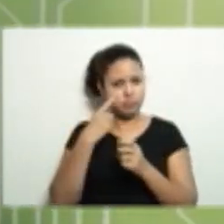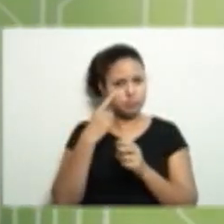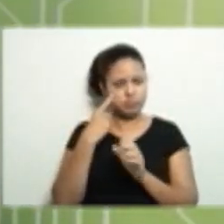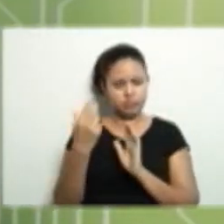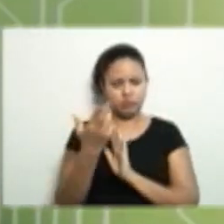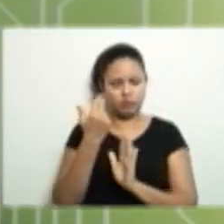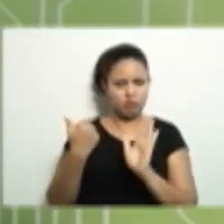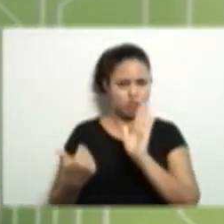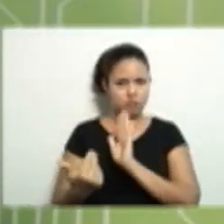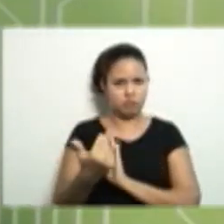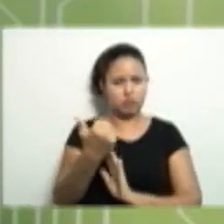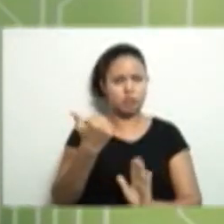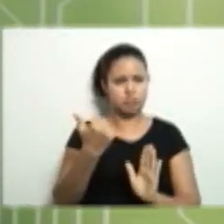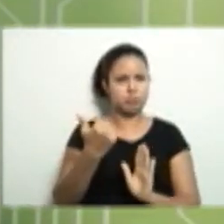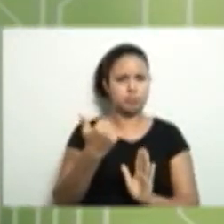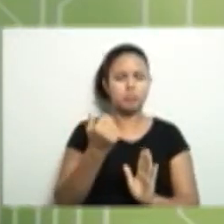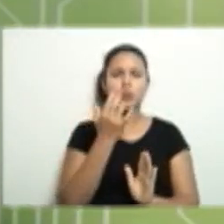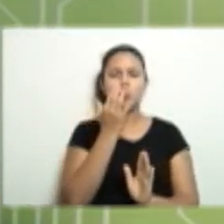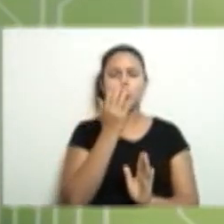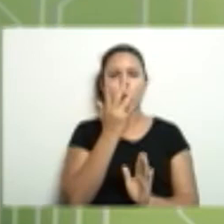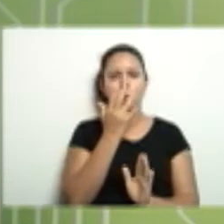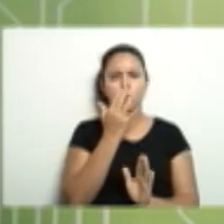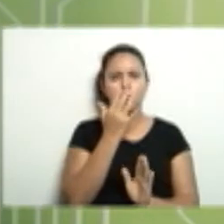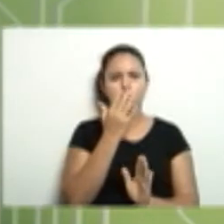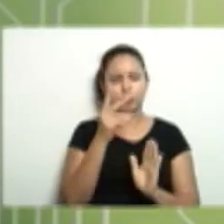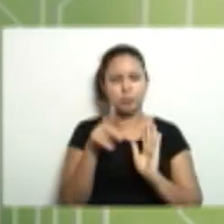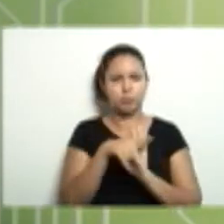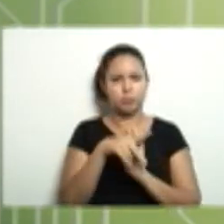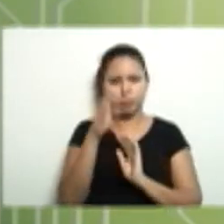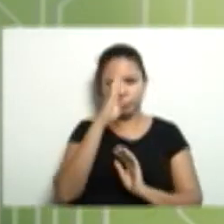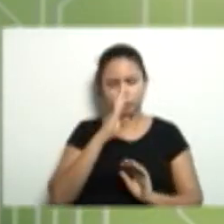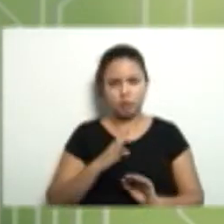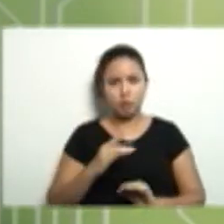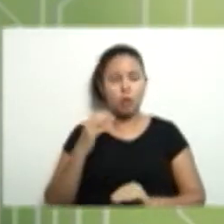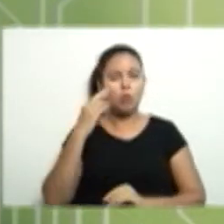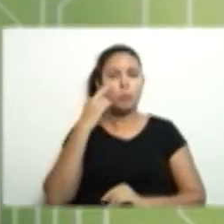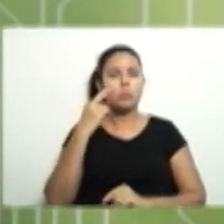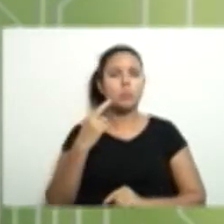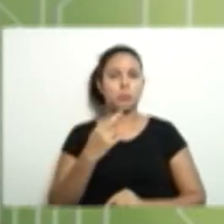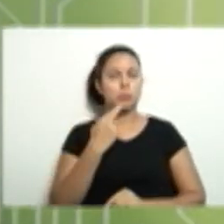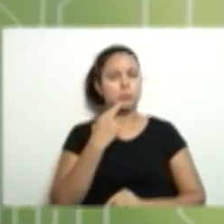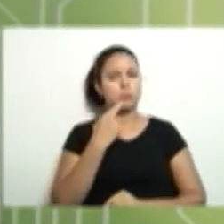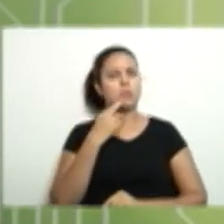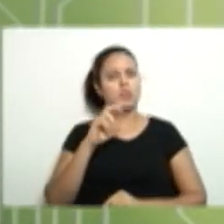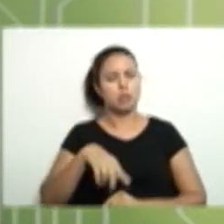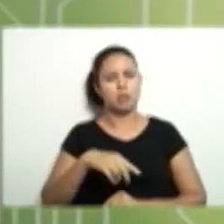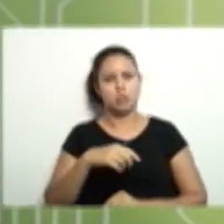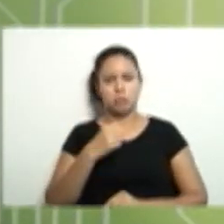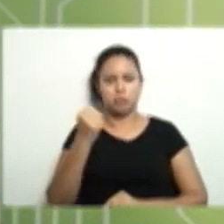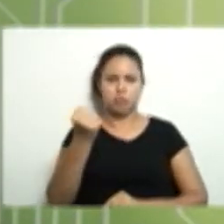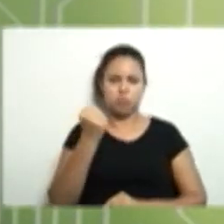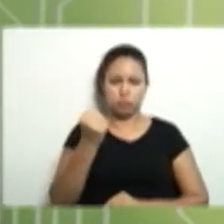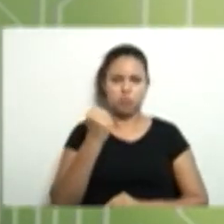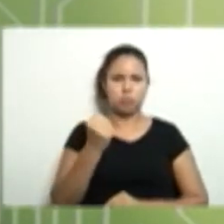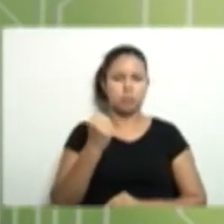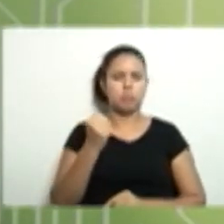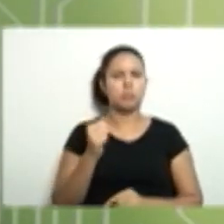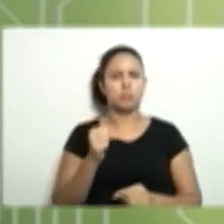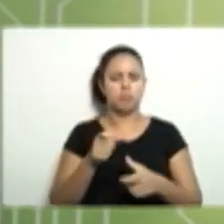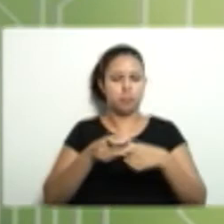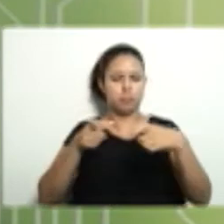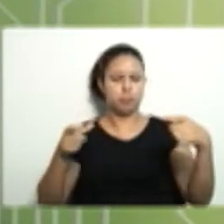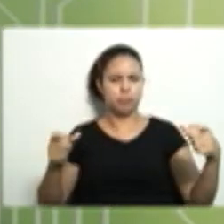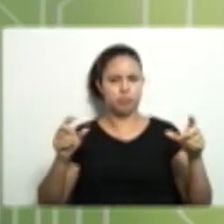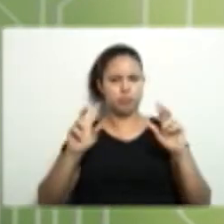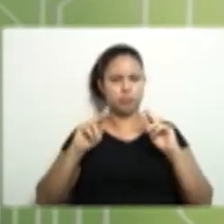do gráfico colorido ali do Brasil, como as cores de Rondônia são cores melhores quando a gente fala de DH municipal em Rondônia.